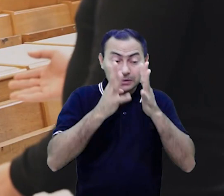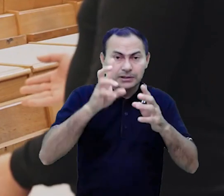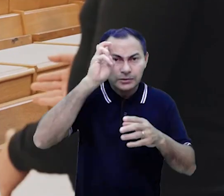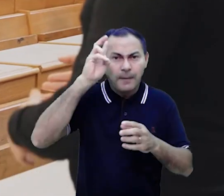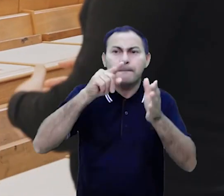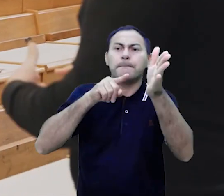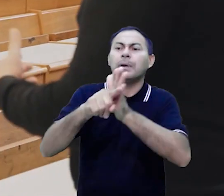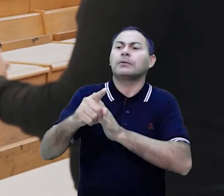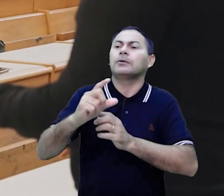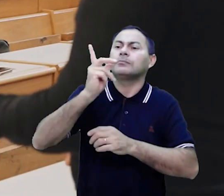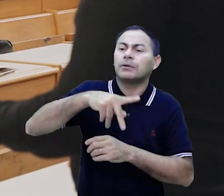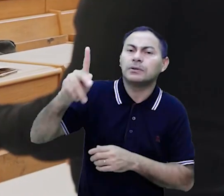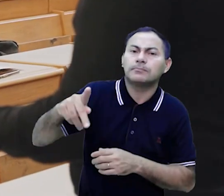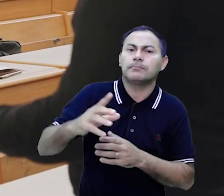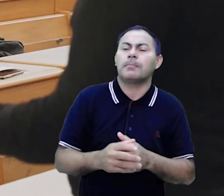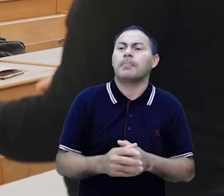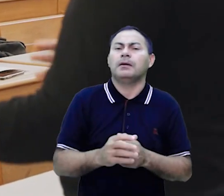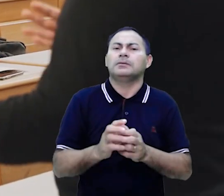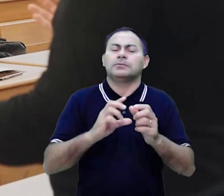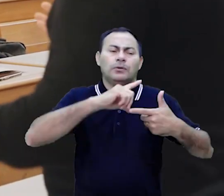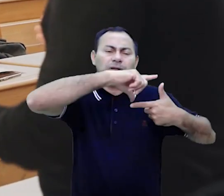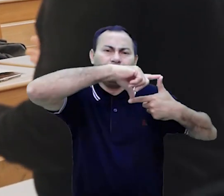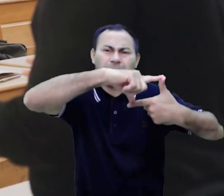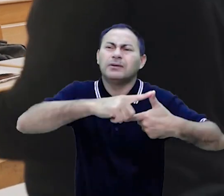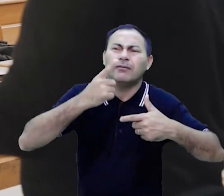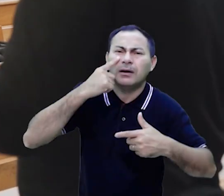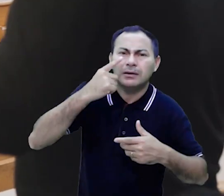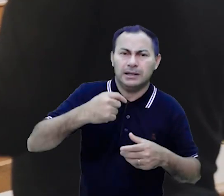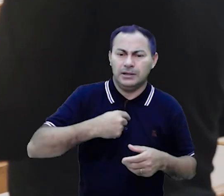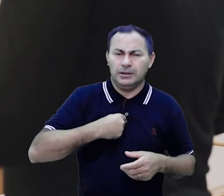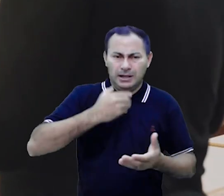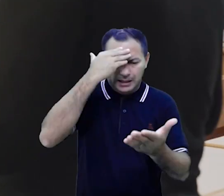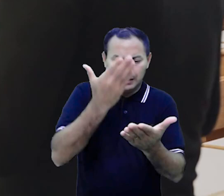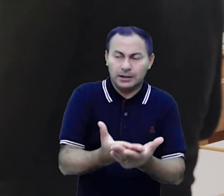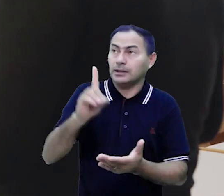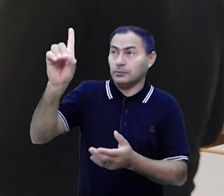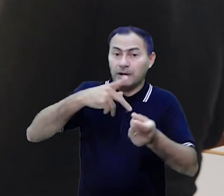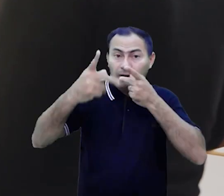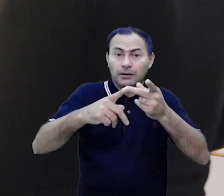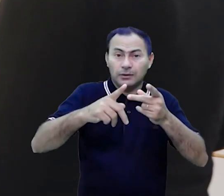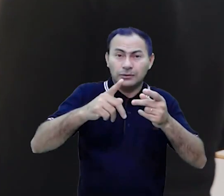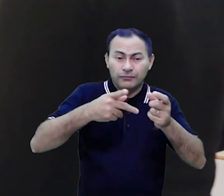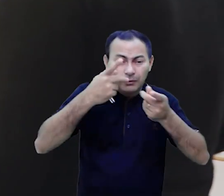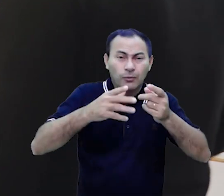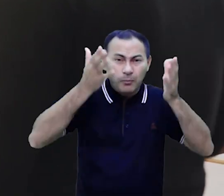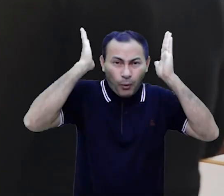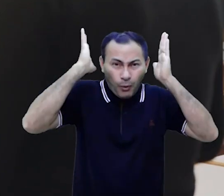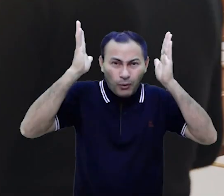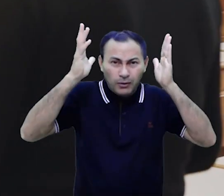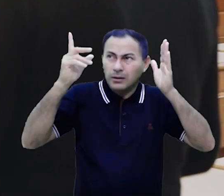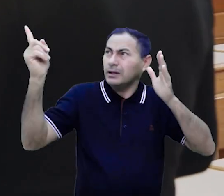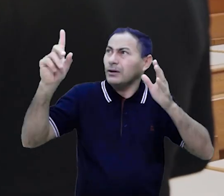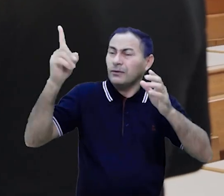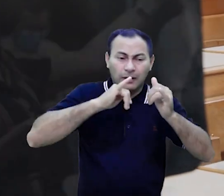fixado nessa história. Perguntei aos meus professores super conservadores: escuta, eu tenho que crer que Deus falou através de um